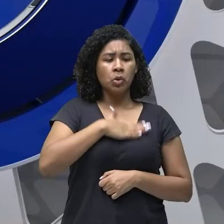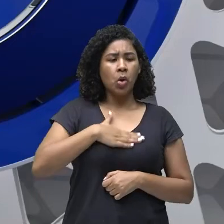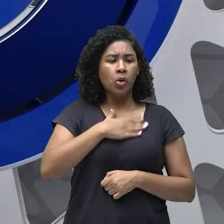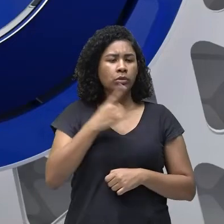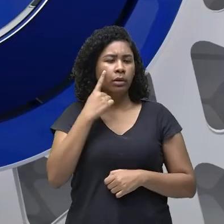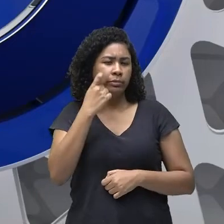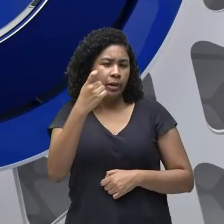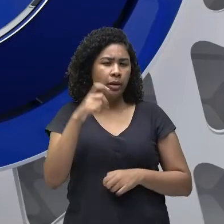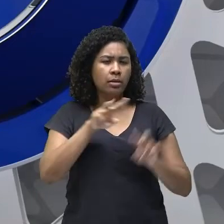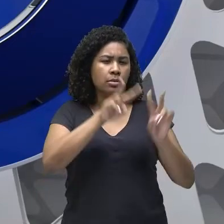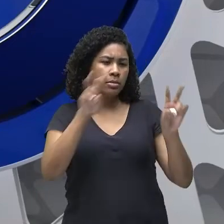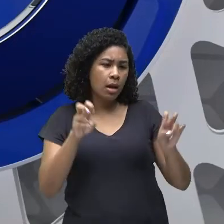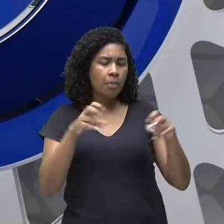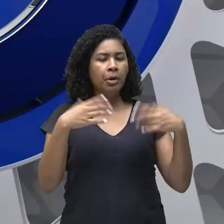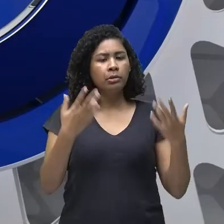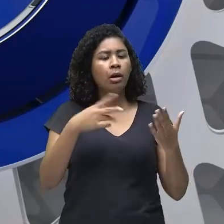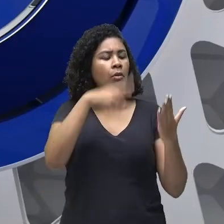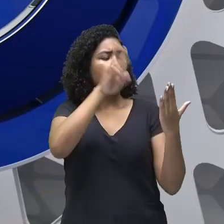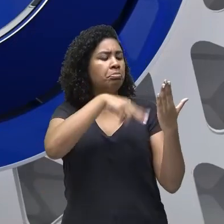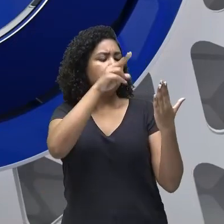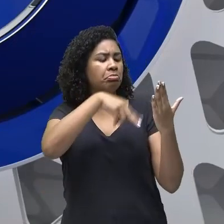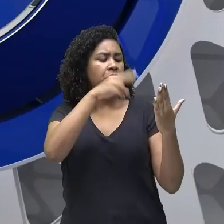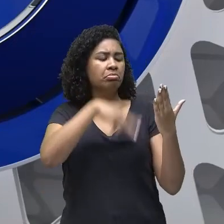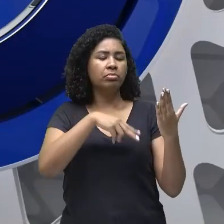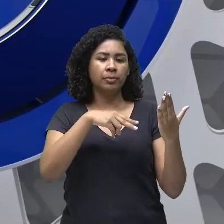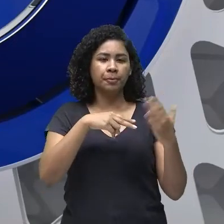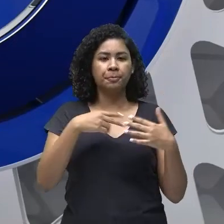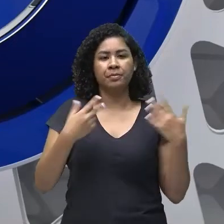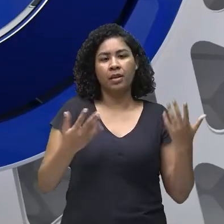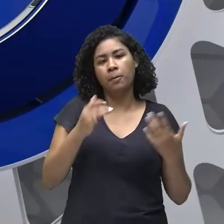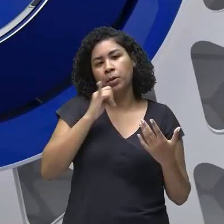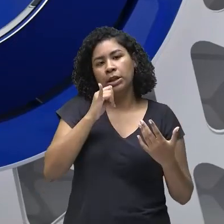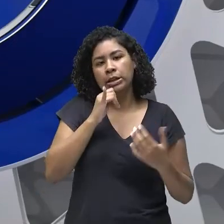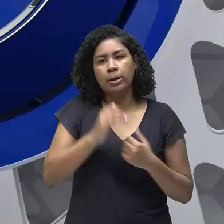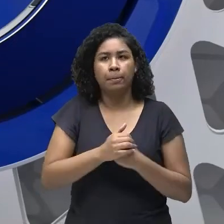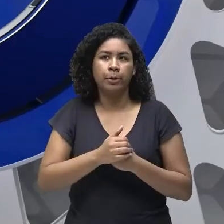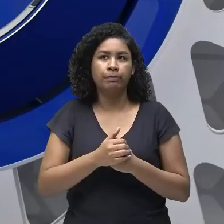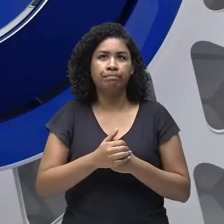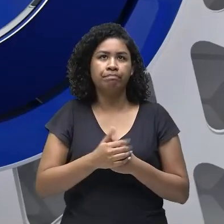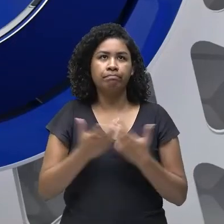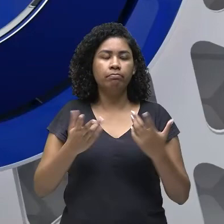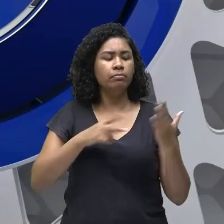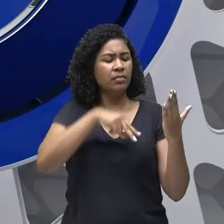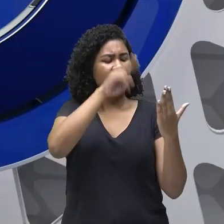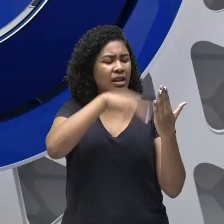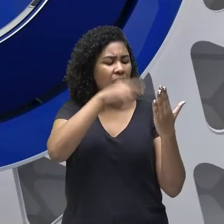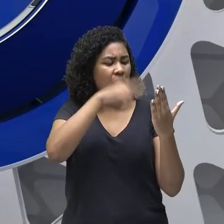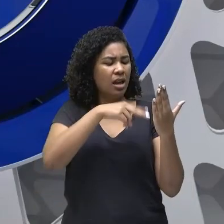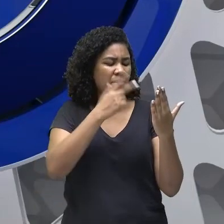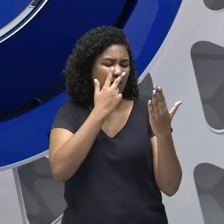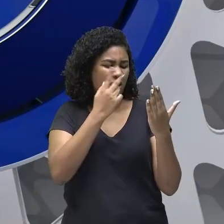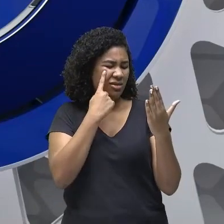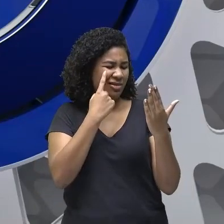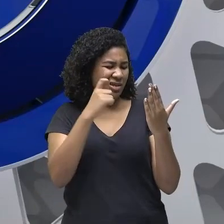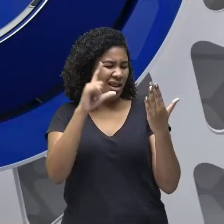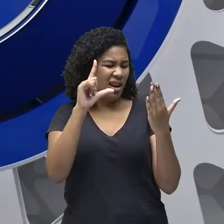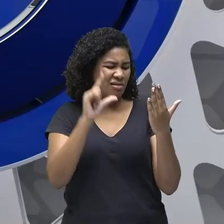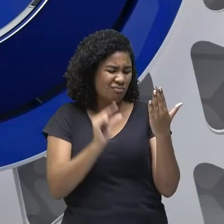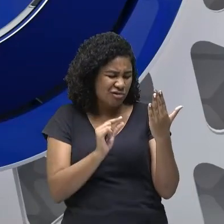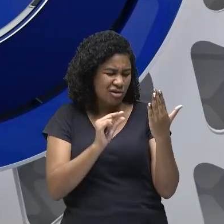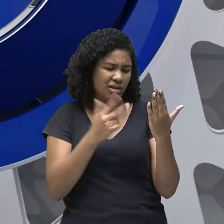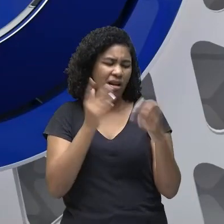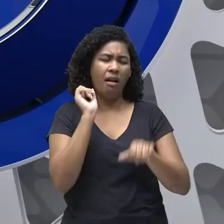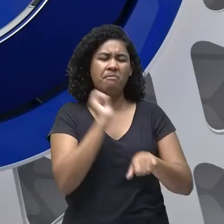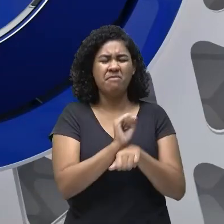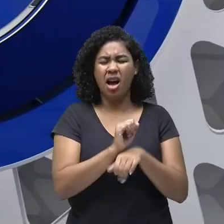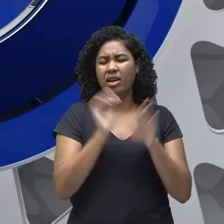se distrair. Por exemplo, chegou numa determinada tempo da leitura que você perdeu o interesse, você pode parar, porque